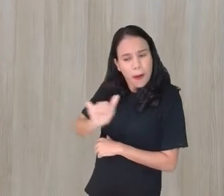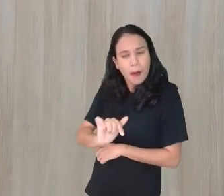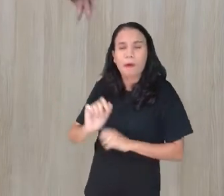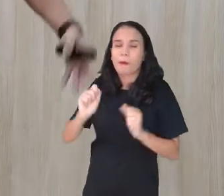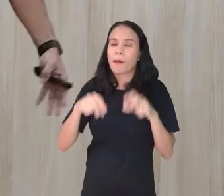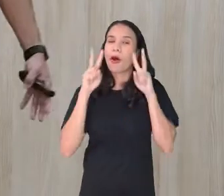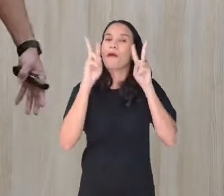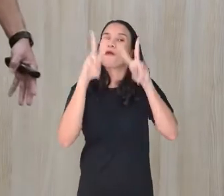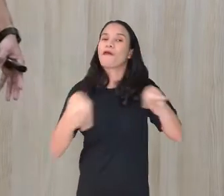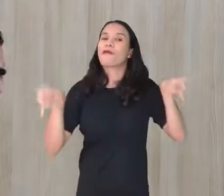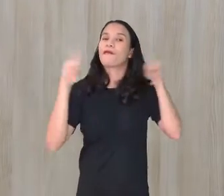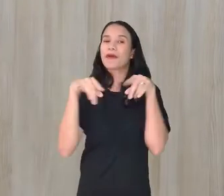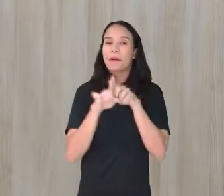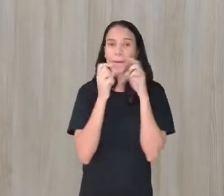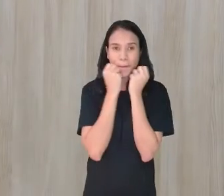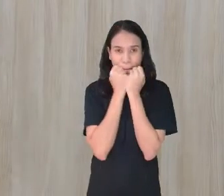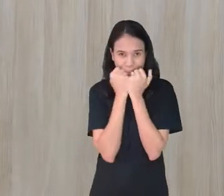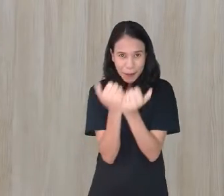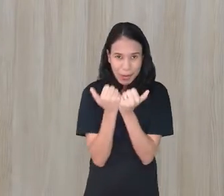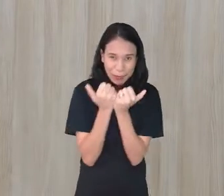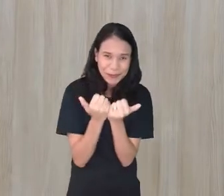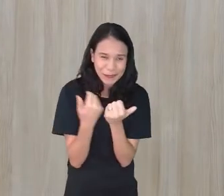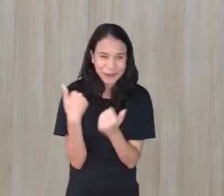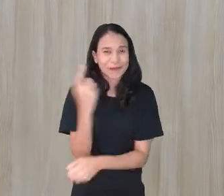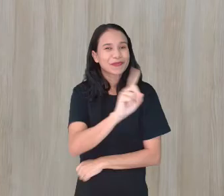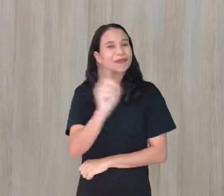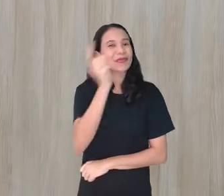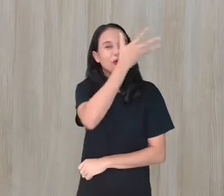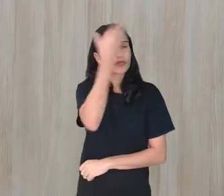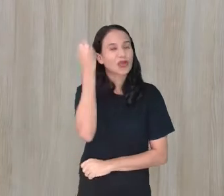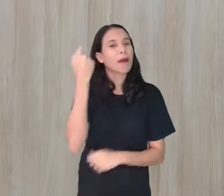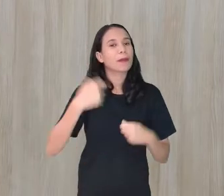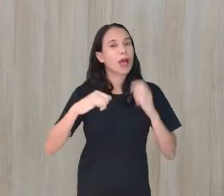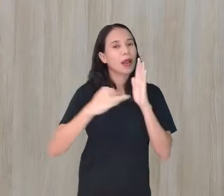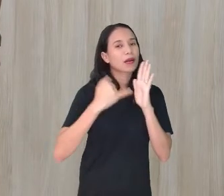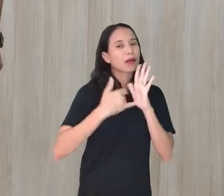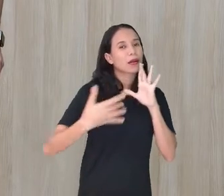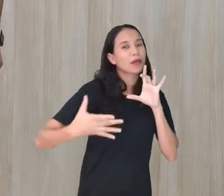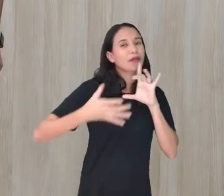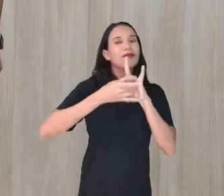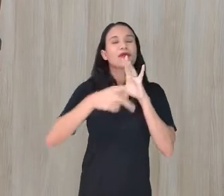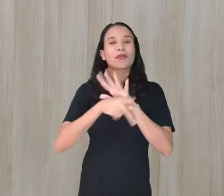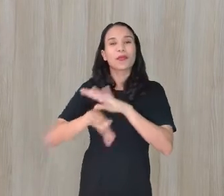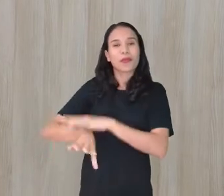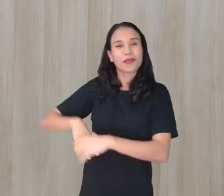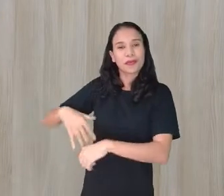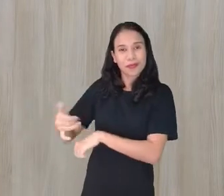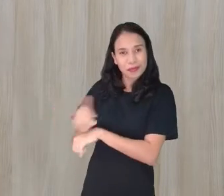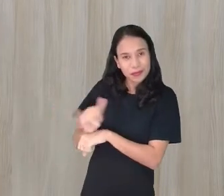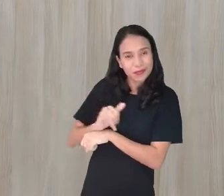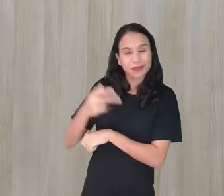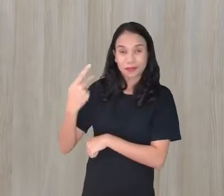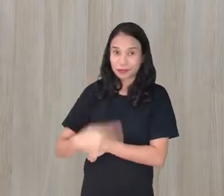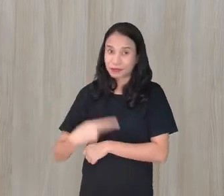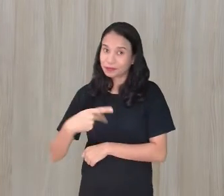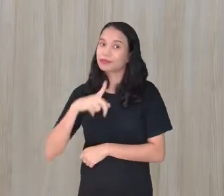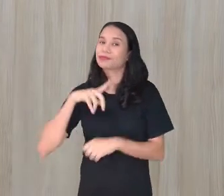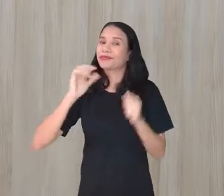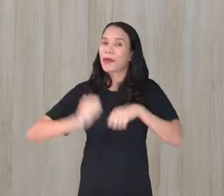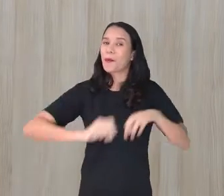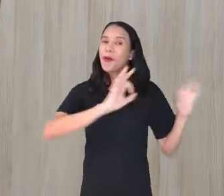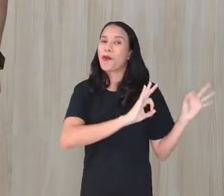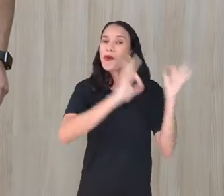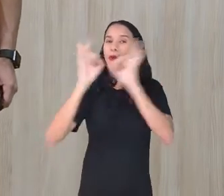outras disciplinas. Belezinha? Então não esquece de se inscrever no canal do Educa Recife, porque lá você pode